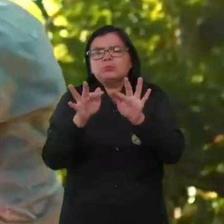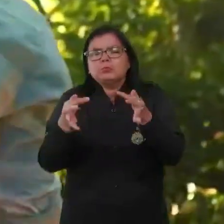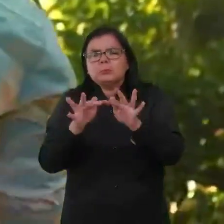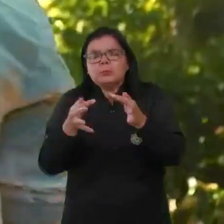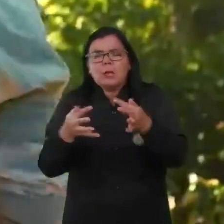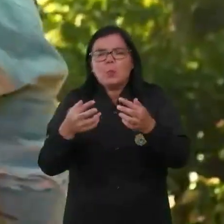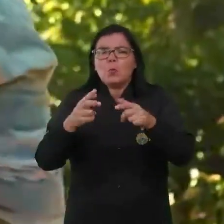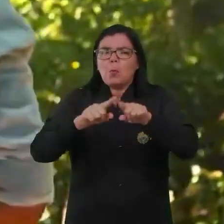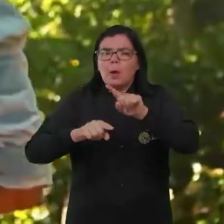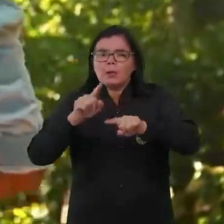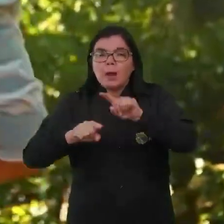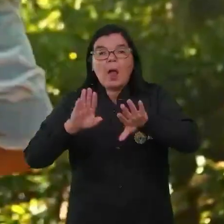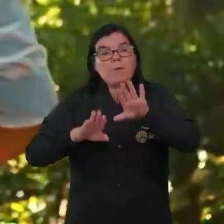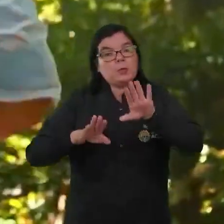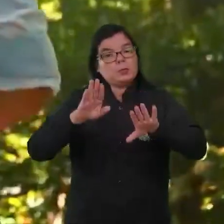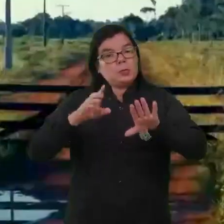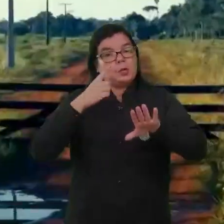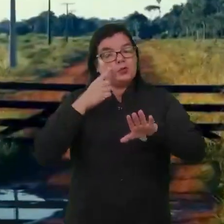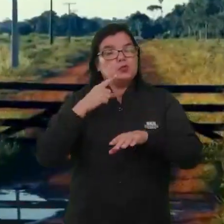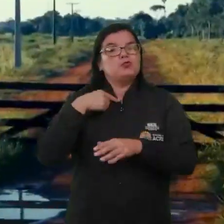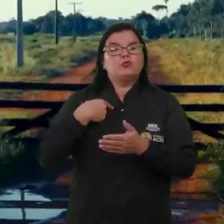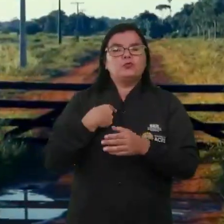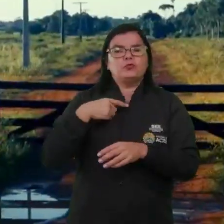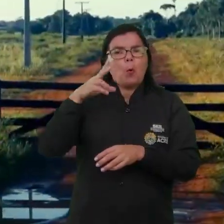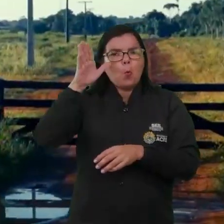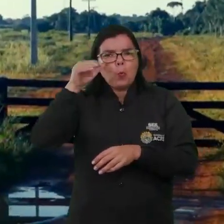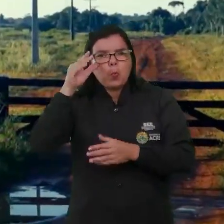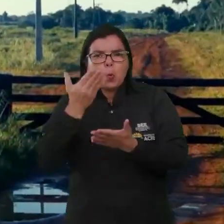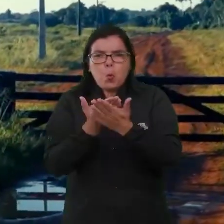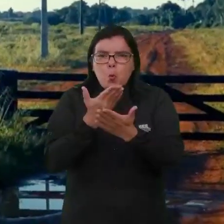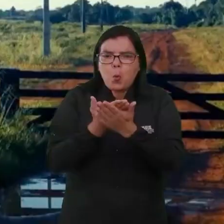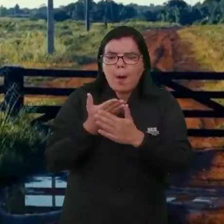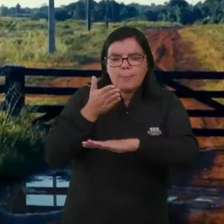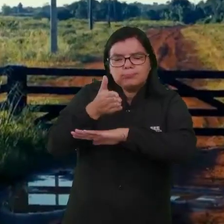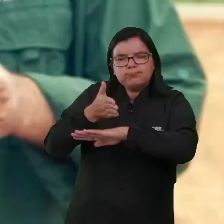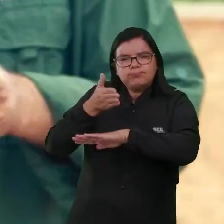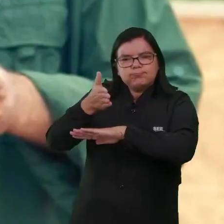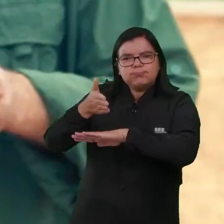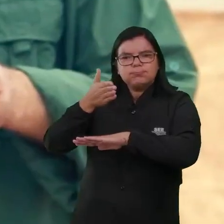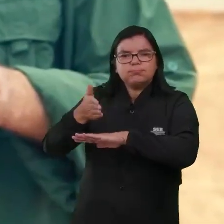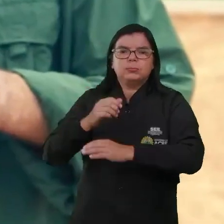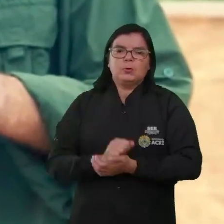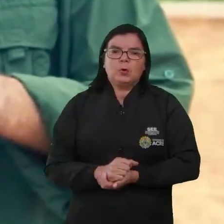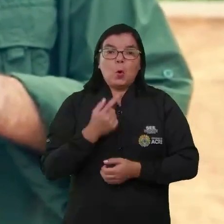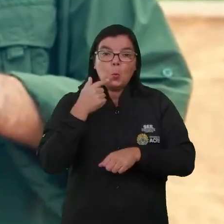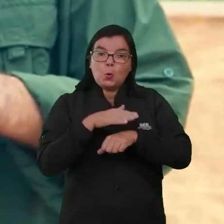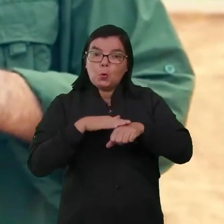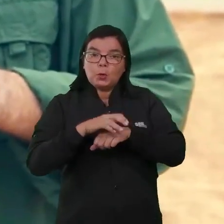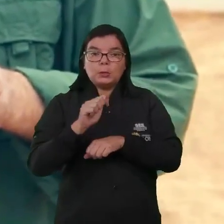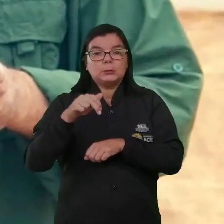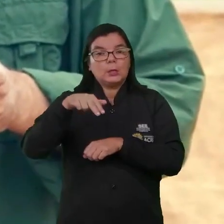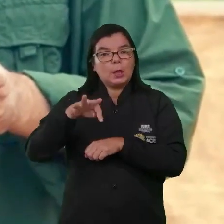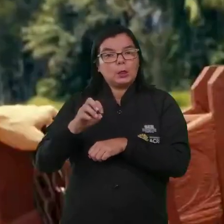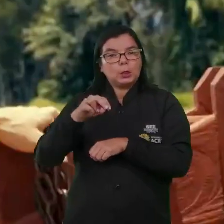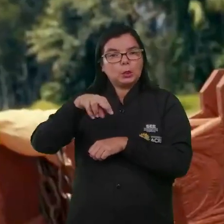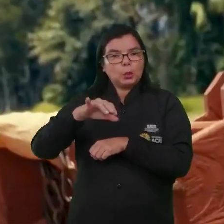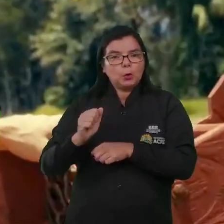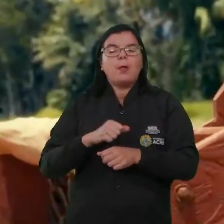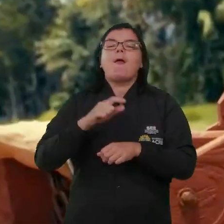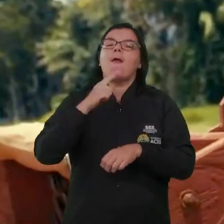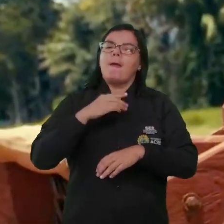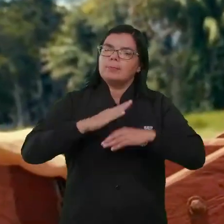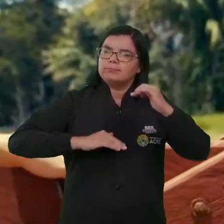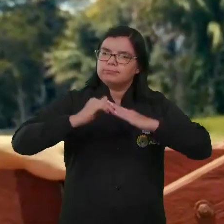simples. Talvez esse seja o motivo de diversos estudiosos e turistas visitarem os geoglifos. Vamos conversar com a Antônia do IPHAN, que ela